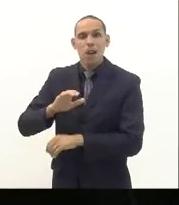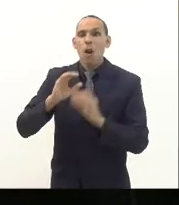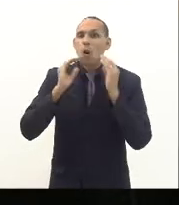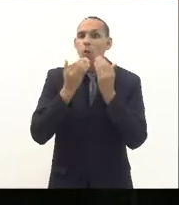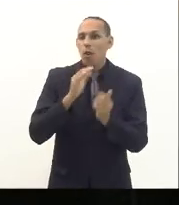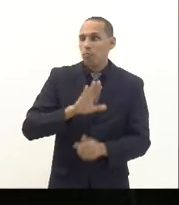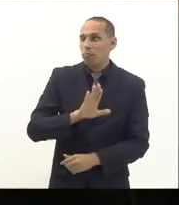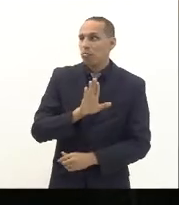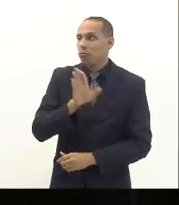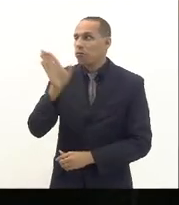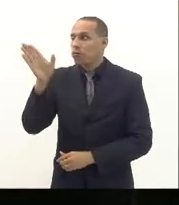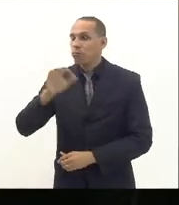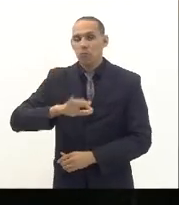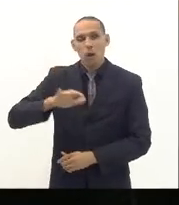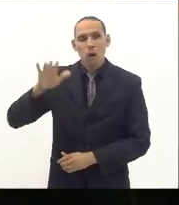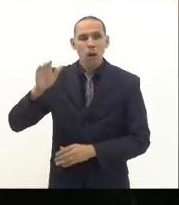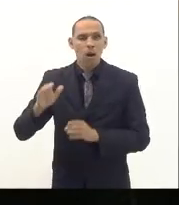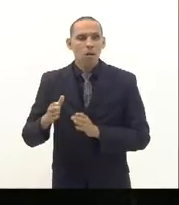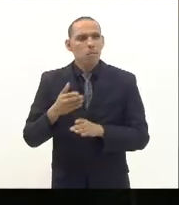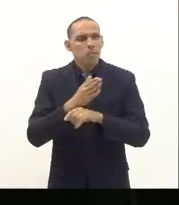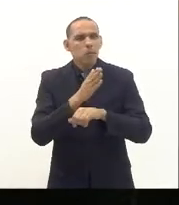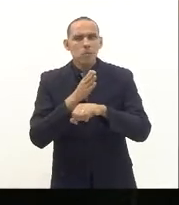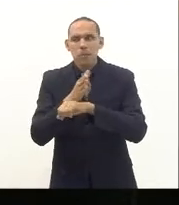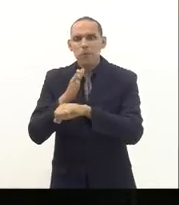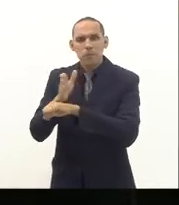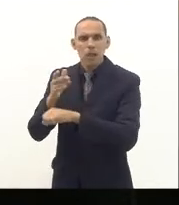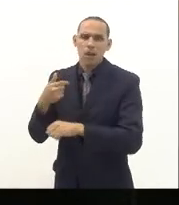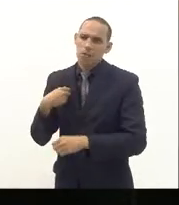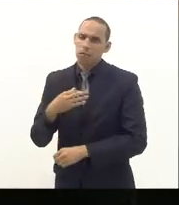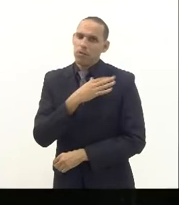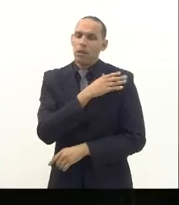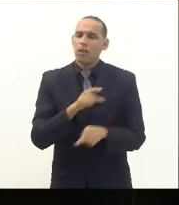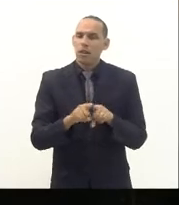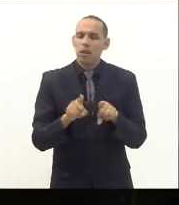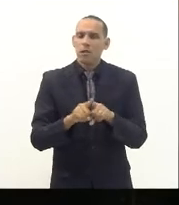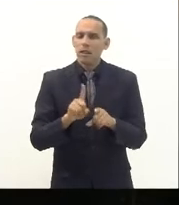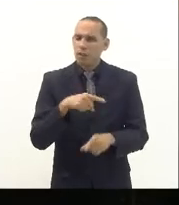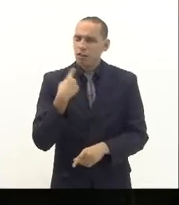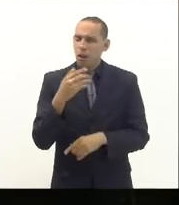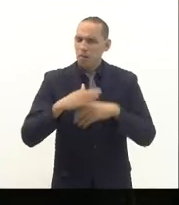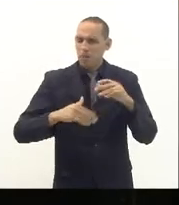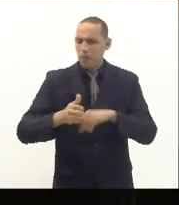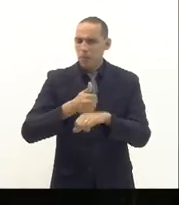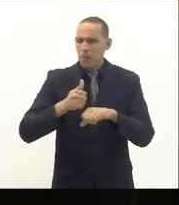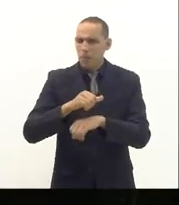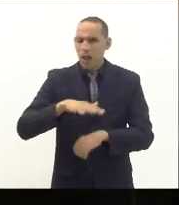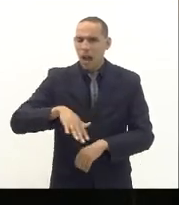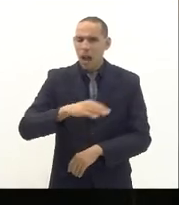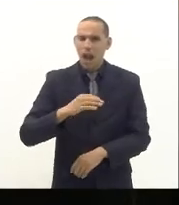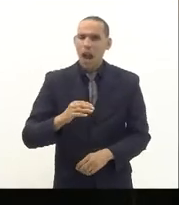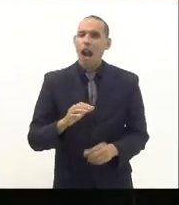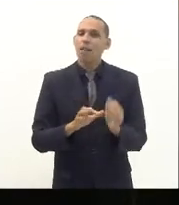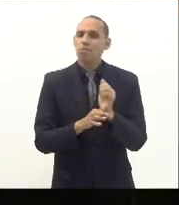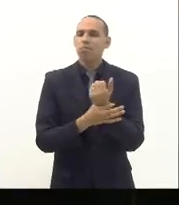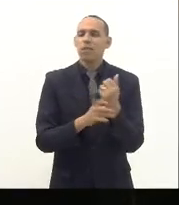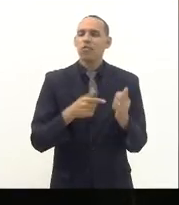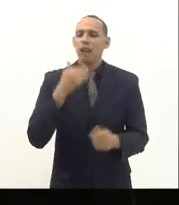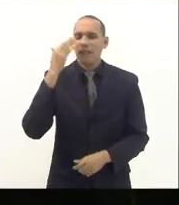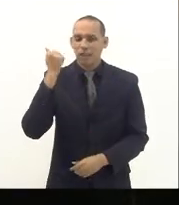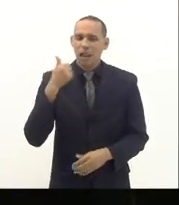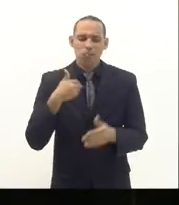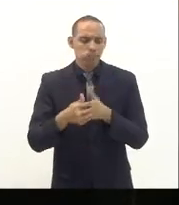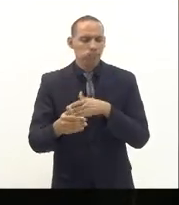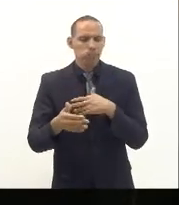comunidade e o profissional da área da segurança já sobe sabendo que